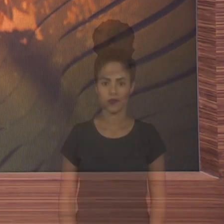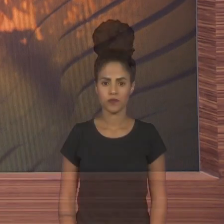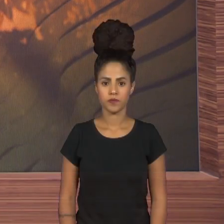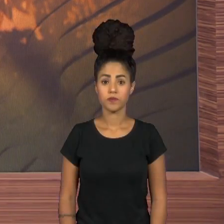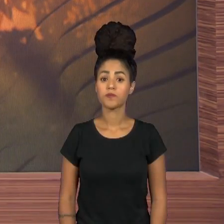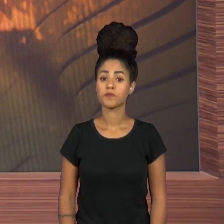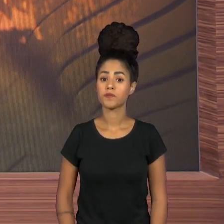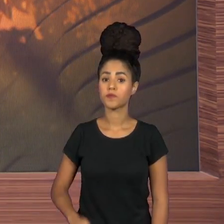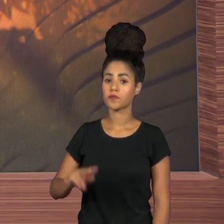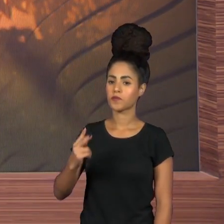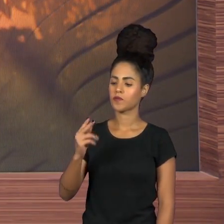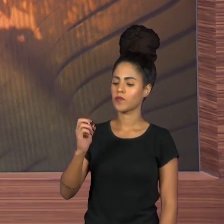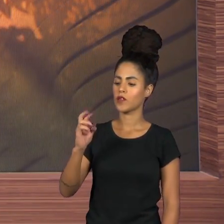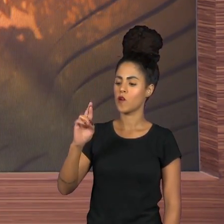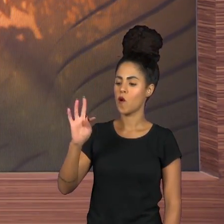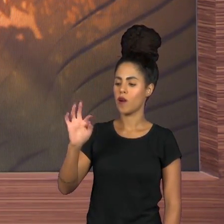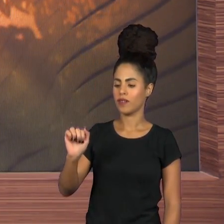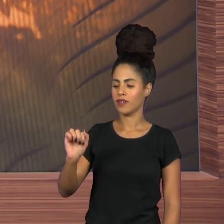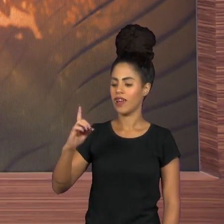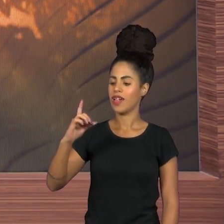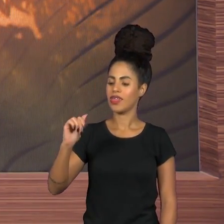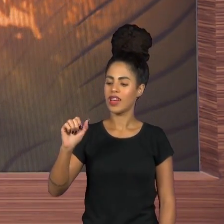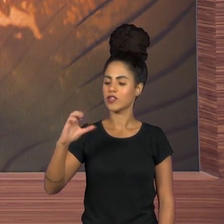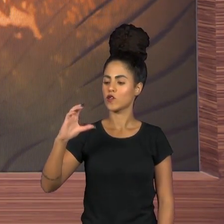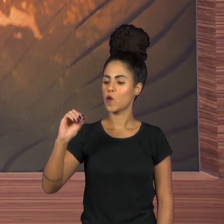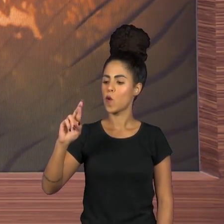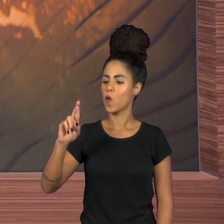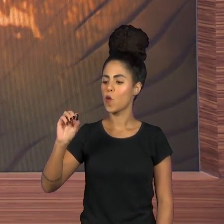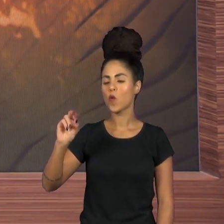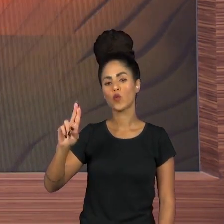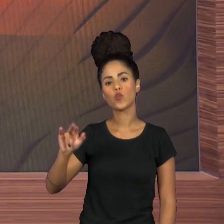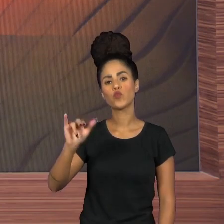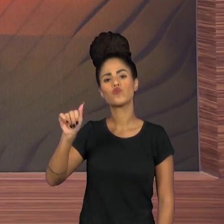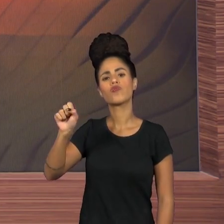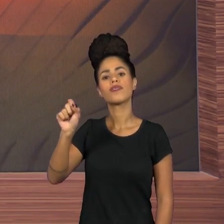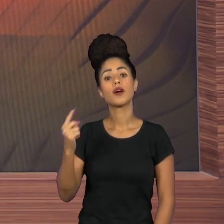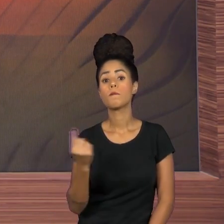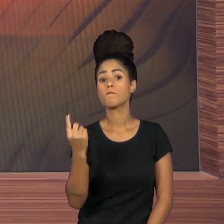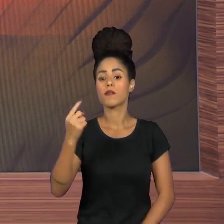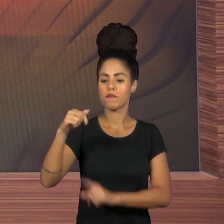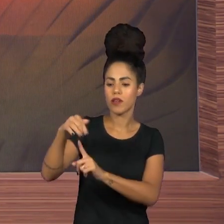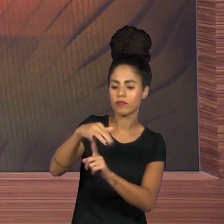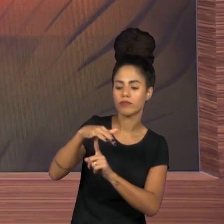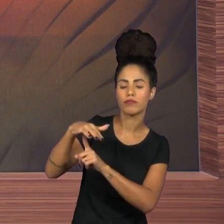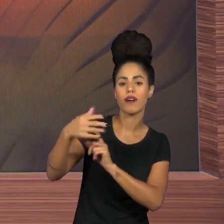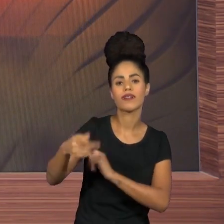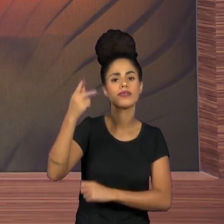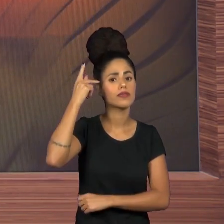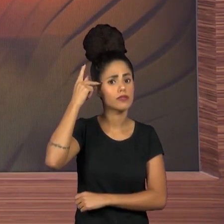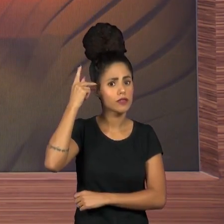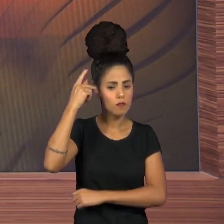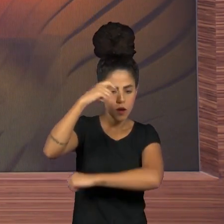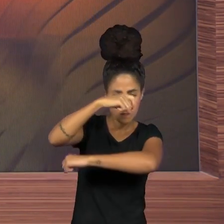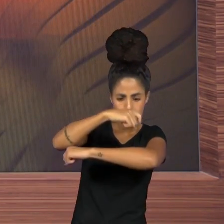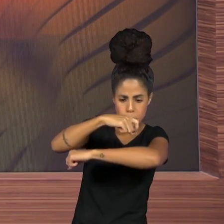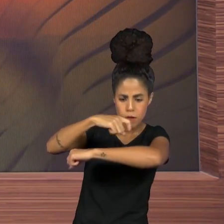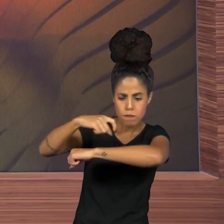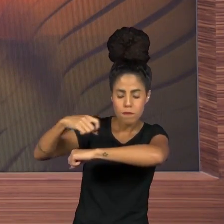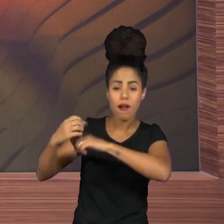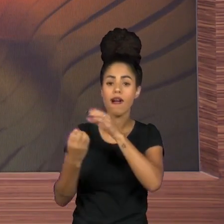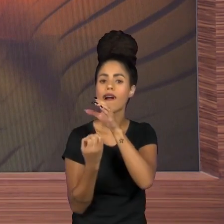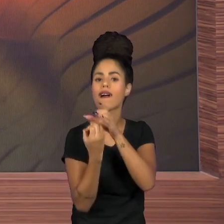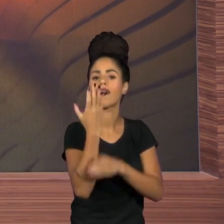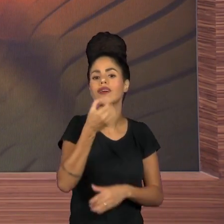A Horta das Corujas foi a primeira horta comunitária em praça pública da cidade de São Paulo. Uma das criadoras,